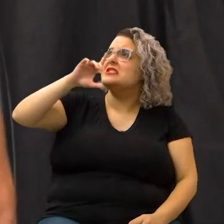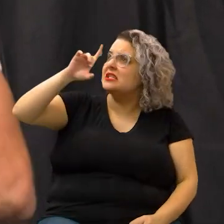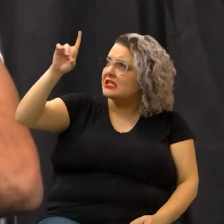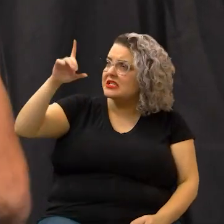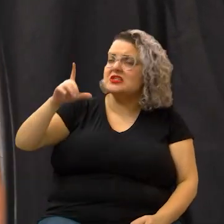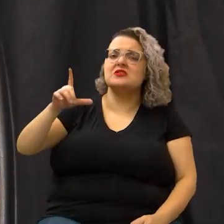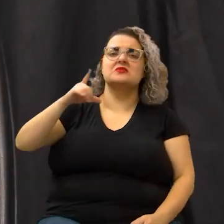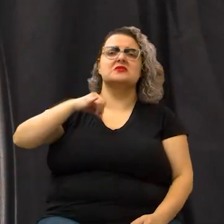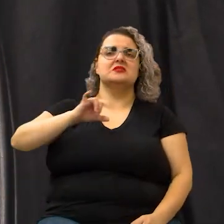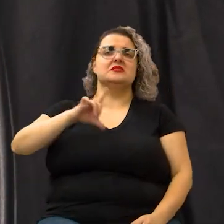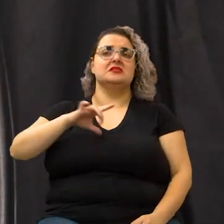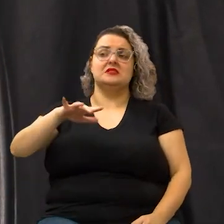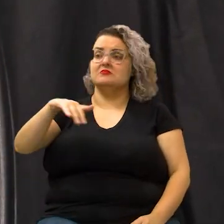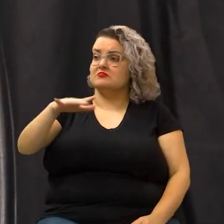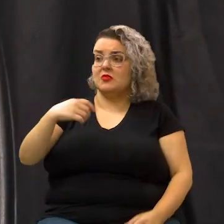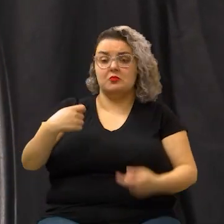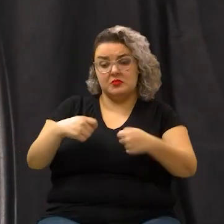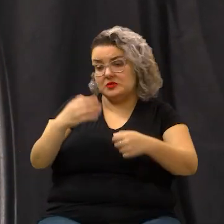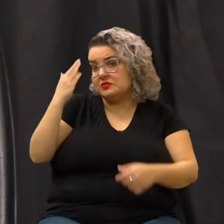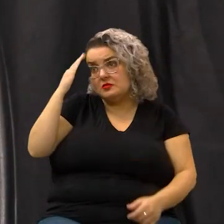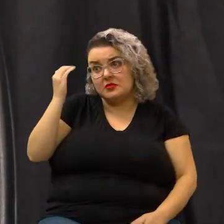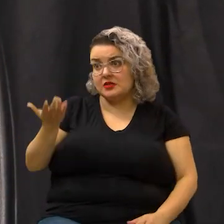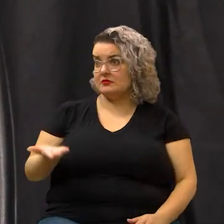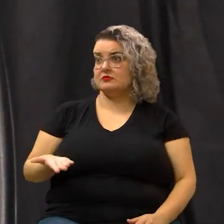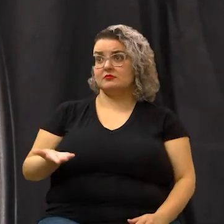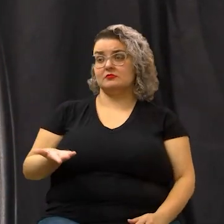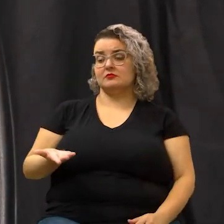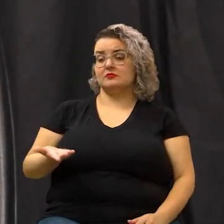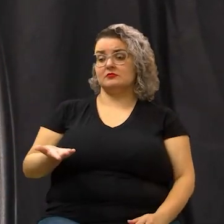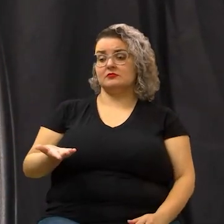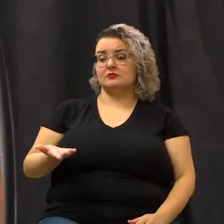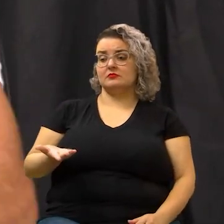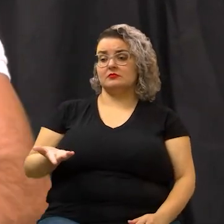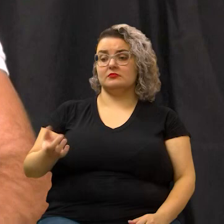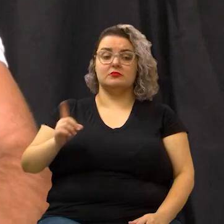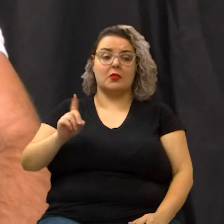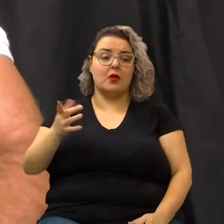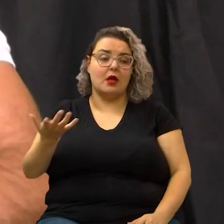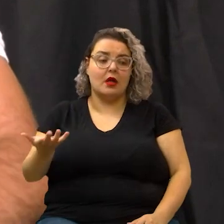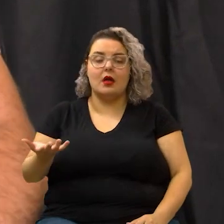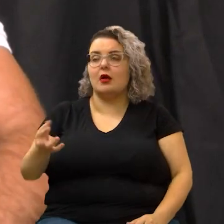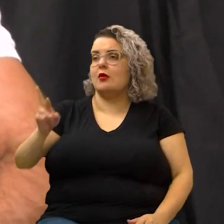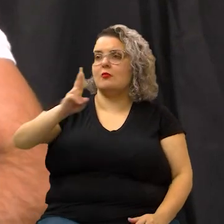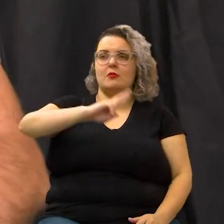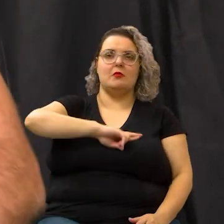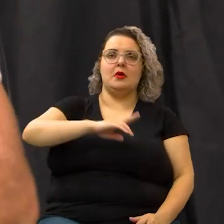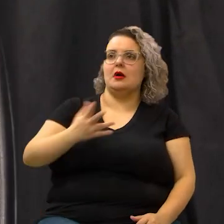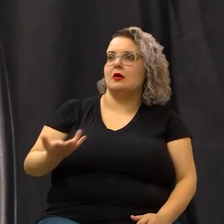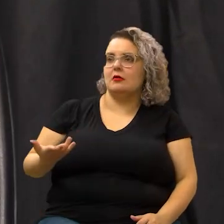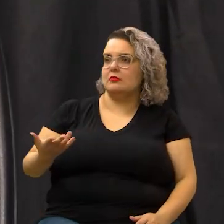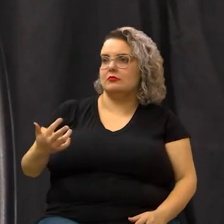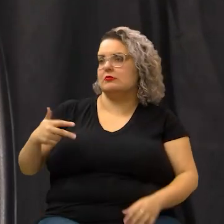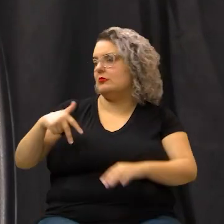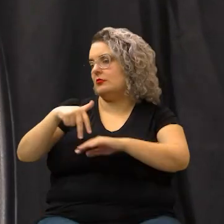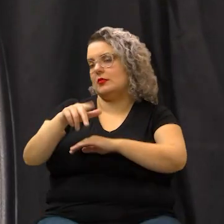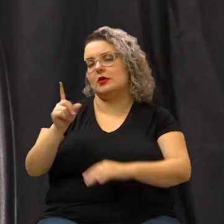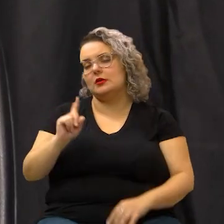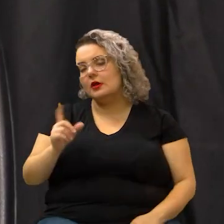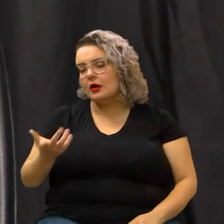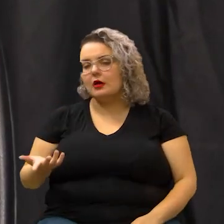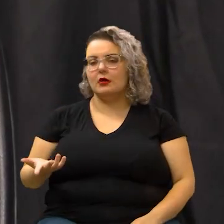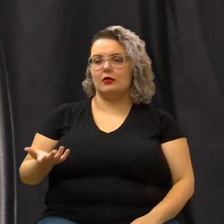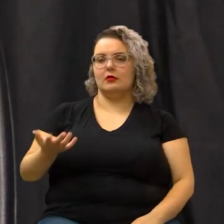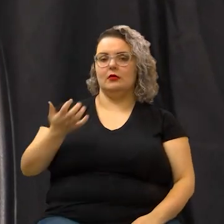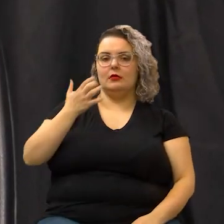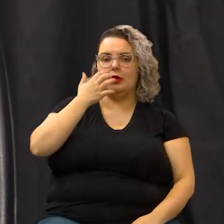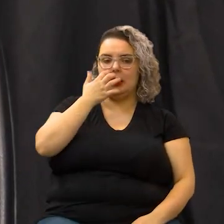existir Deus, se existir tudo, eu tenho que saber. Não é uma religião, uma